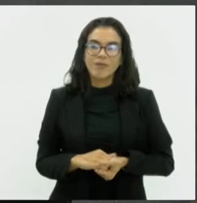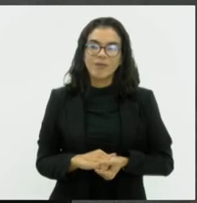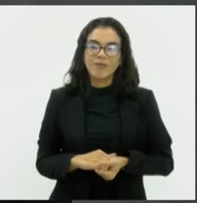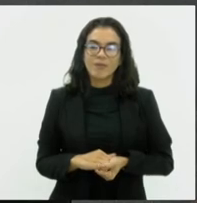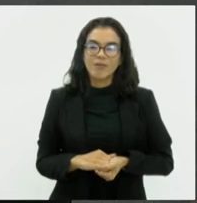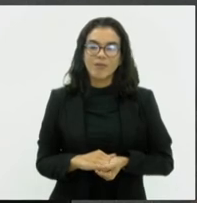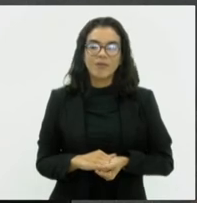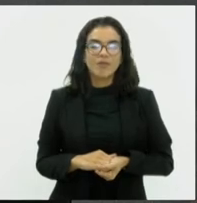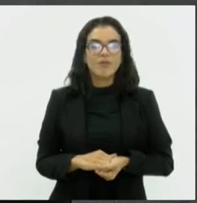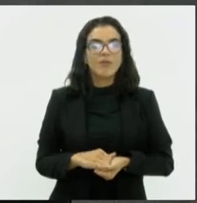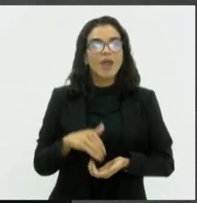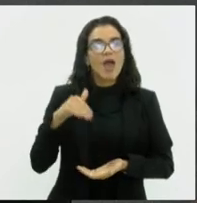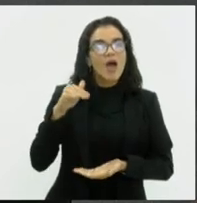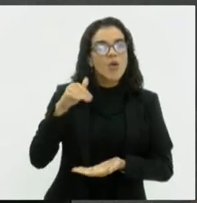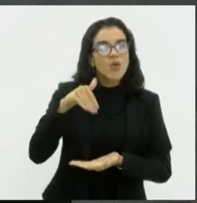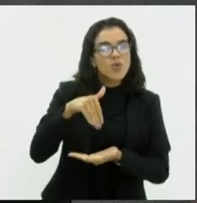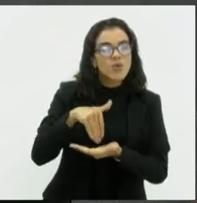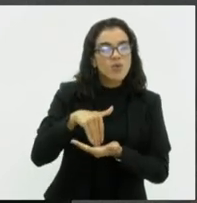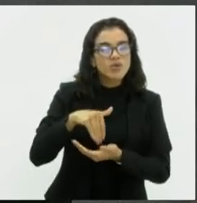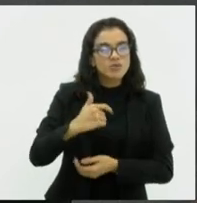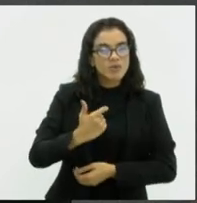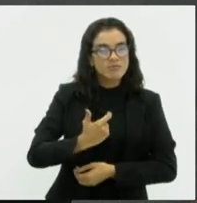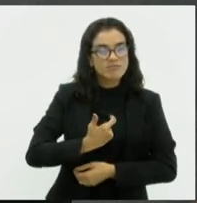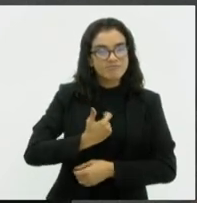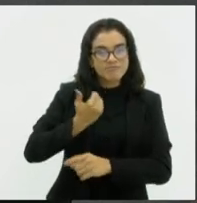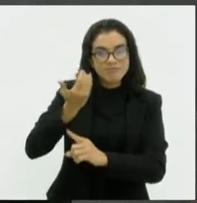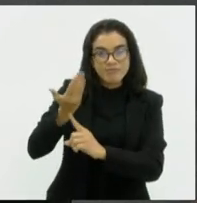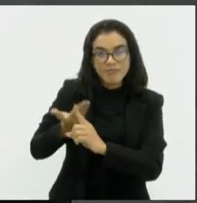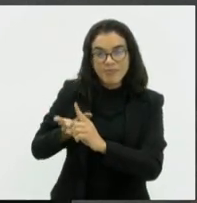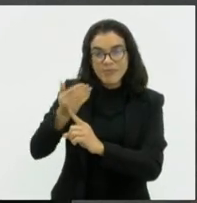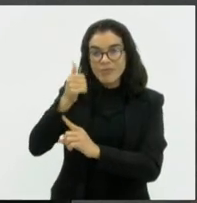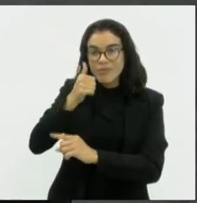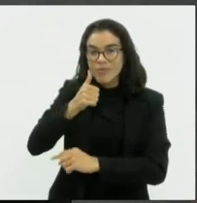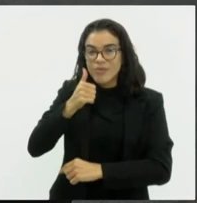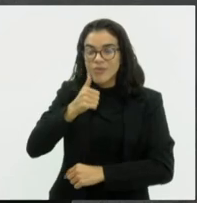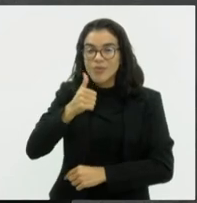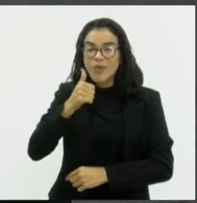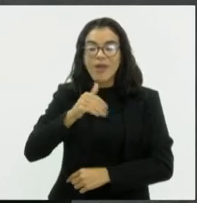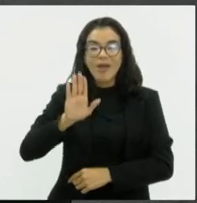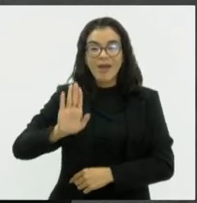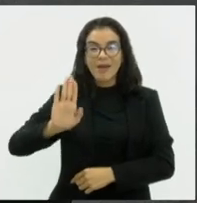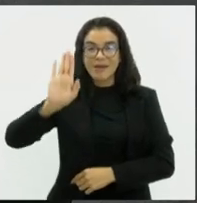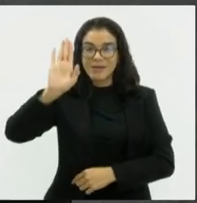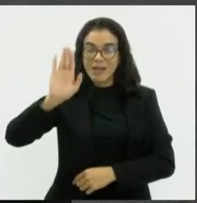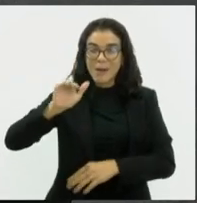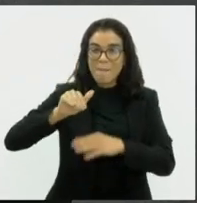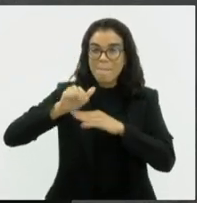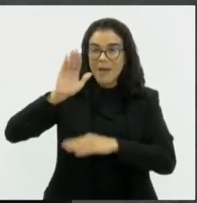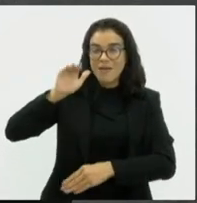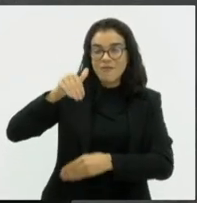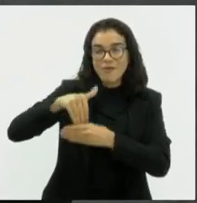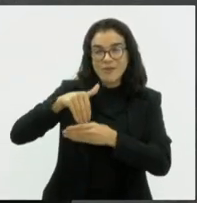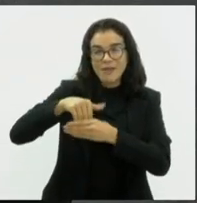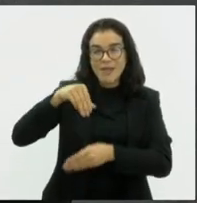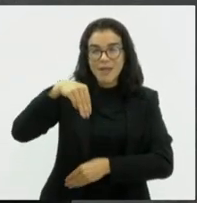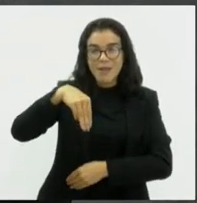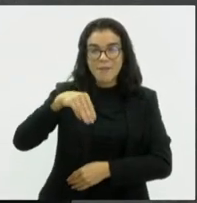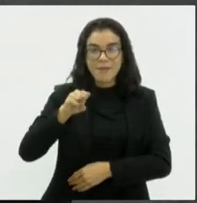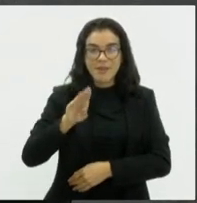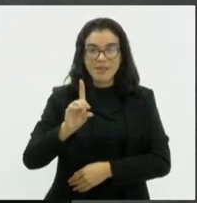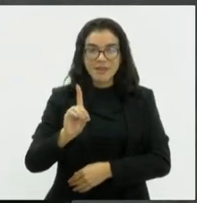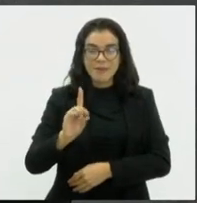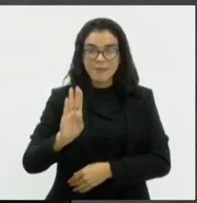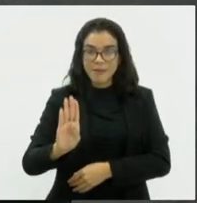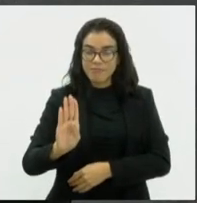A última honraria desta manhã vai para ela que foi a candidata mais votada do MDB no estado do Rio de